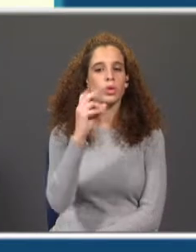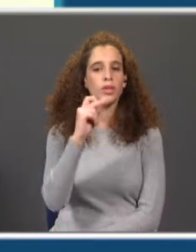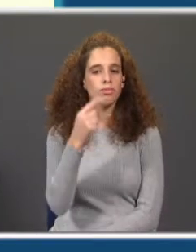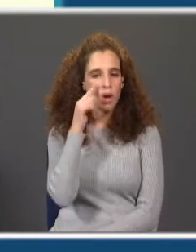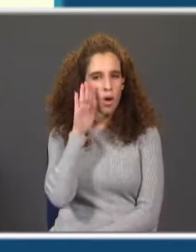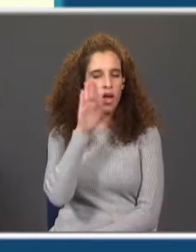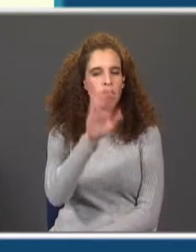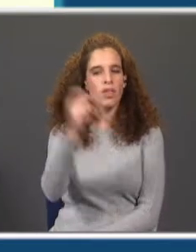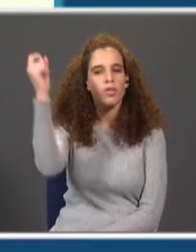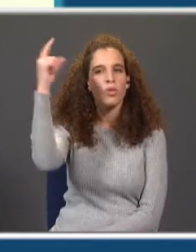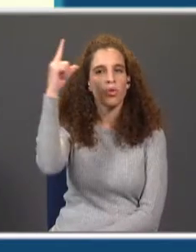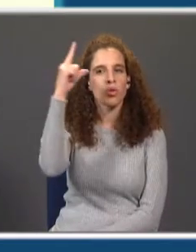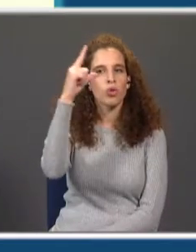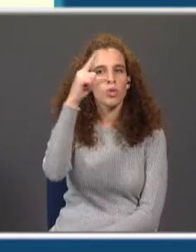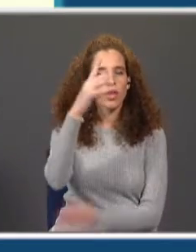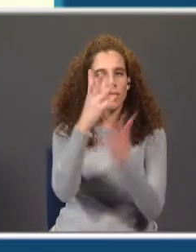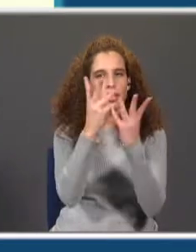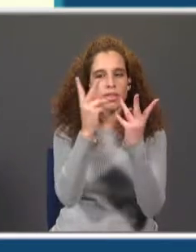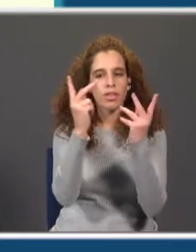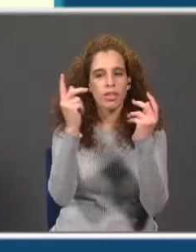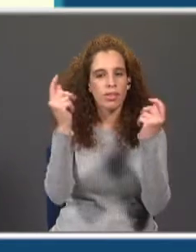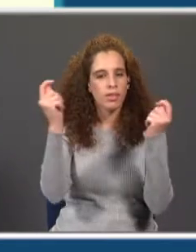sol desaparece.